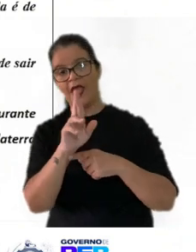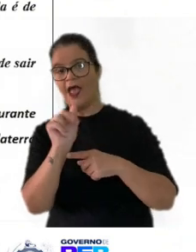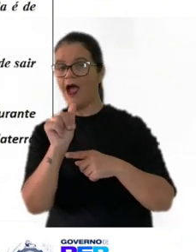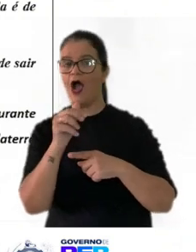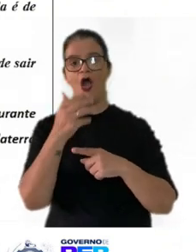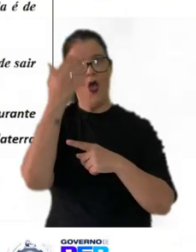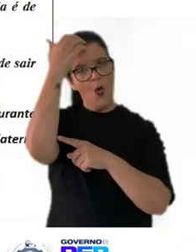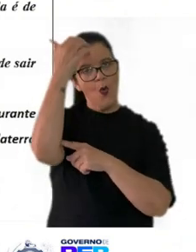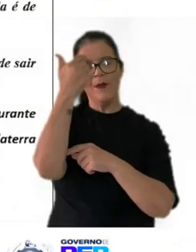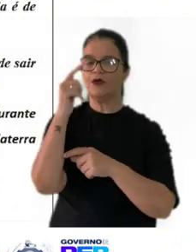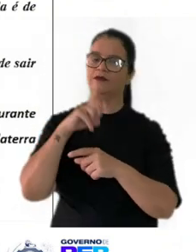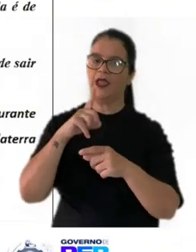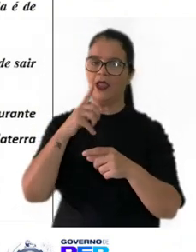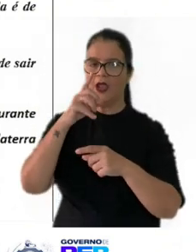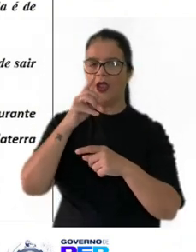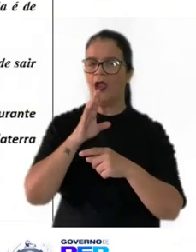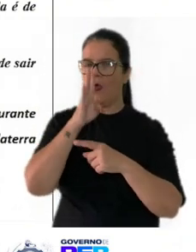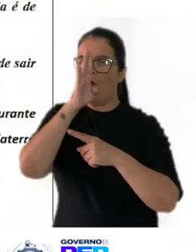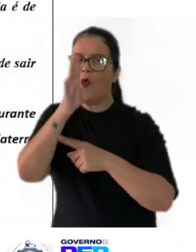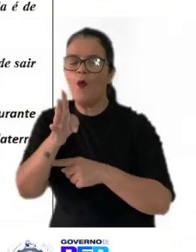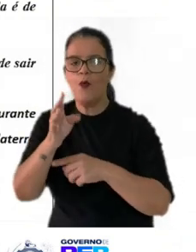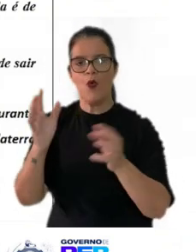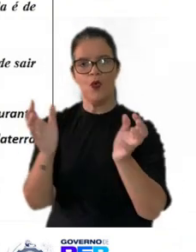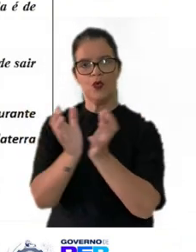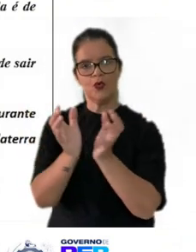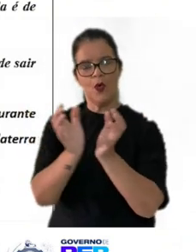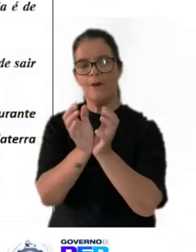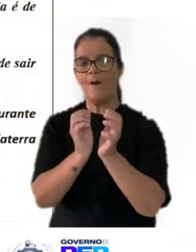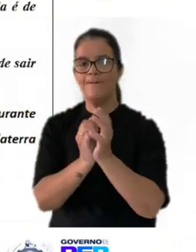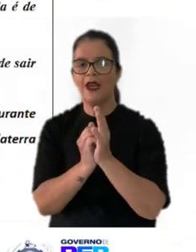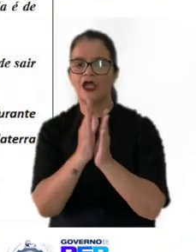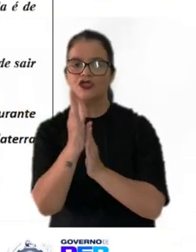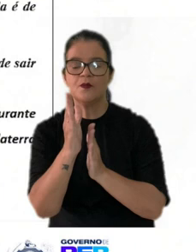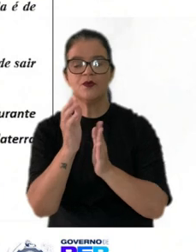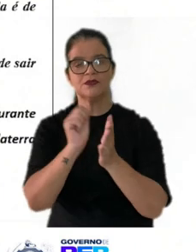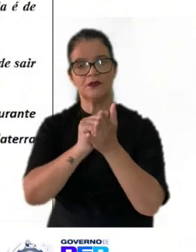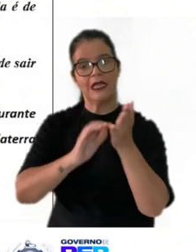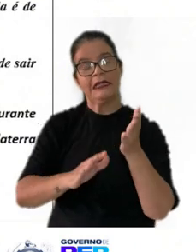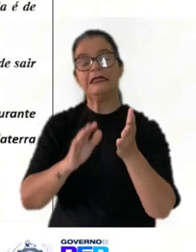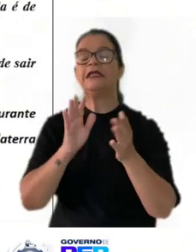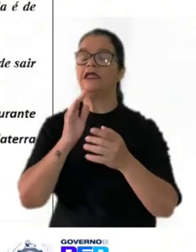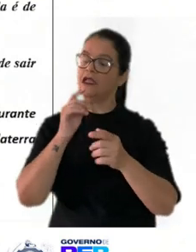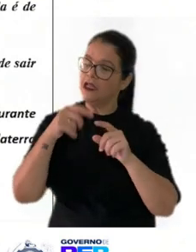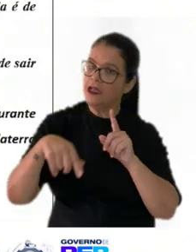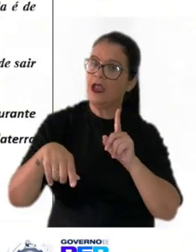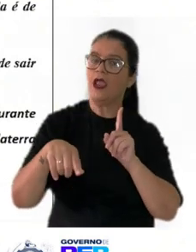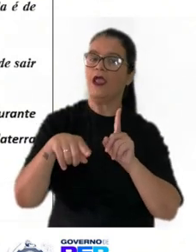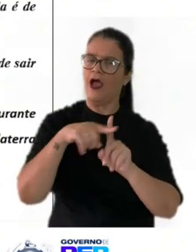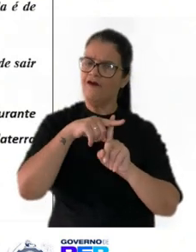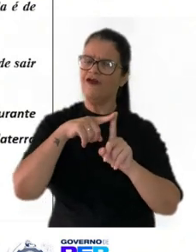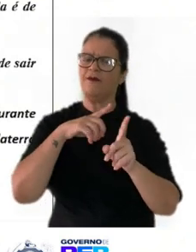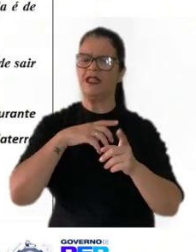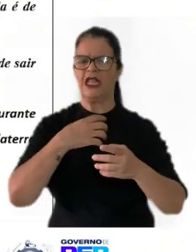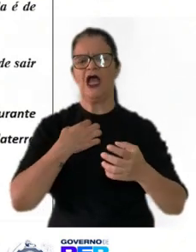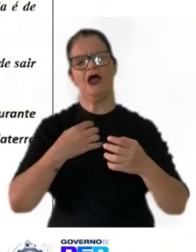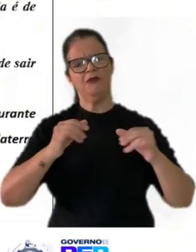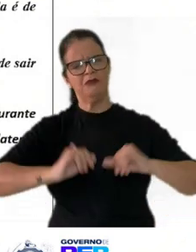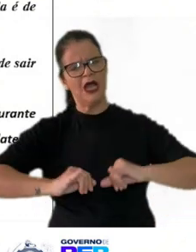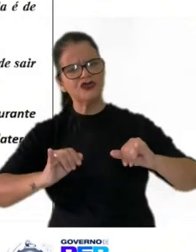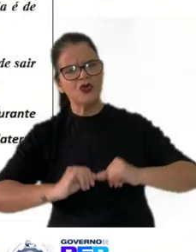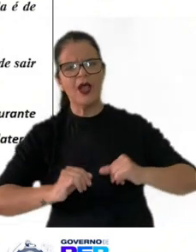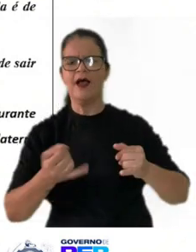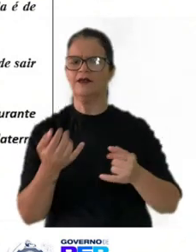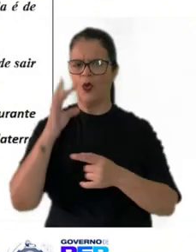grupo pela expulsão dela das atividades e a firma está machucada com a decisão aqui está mais próximo